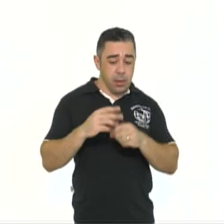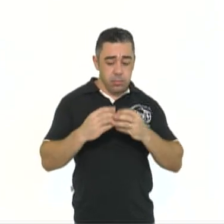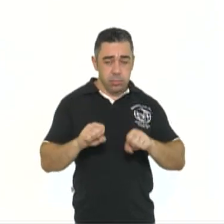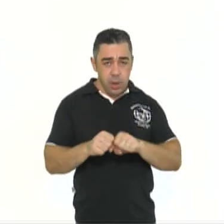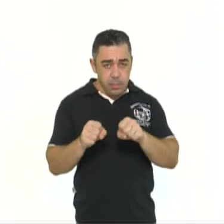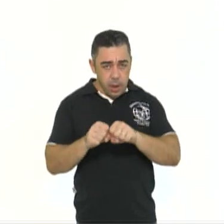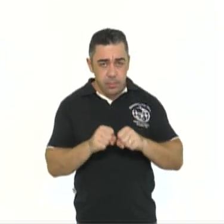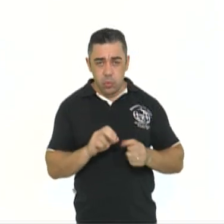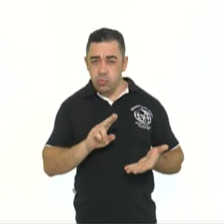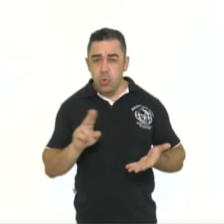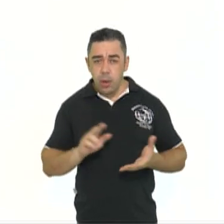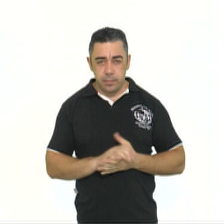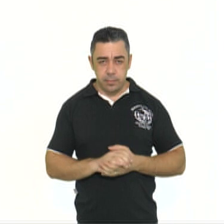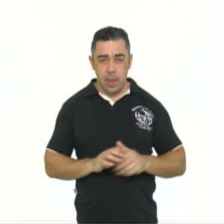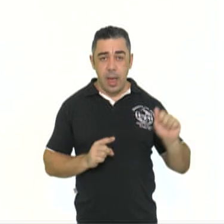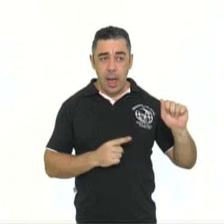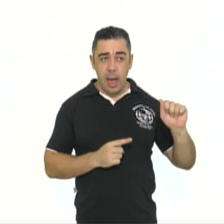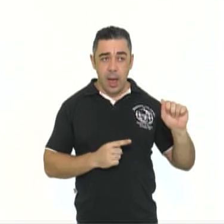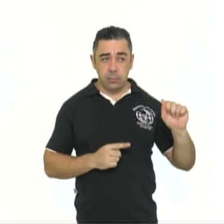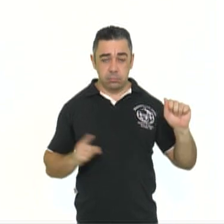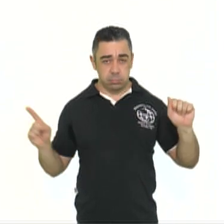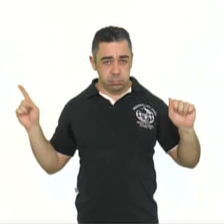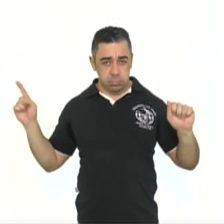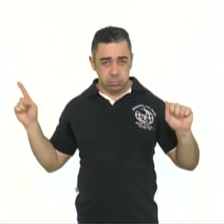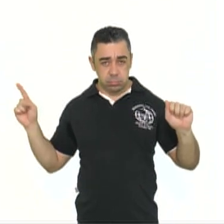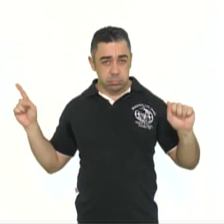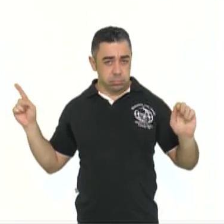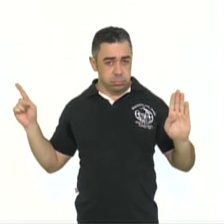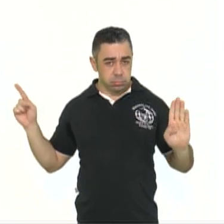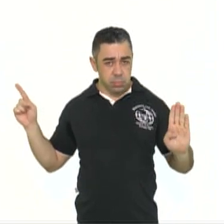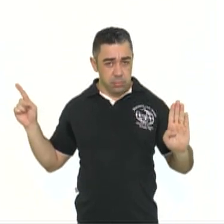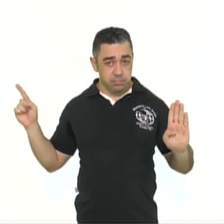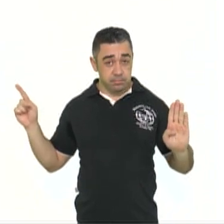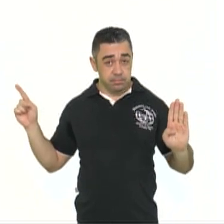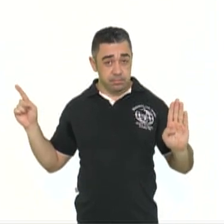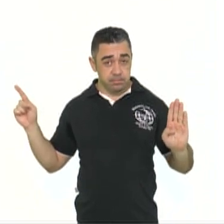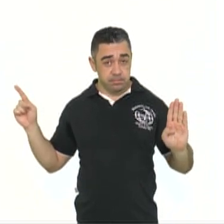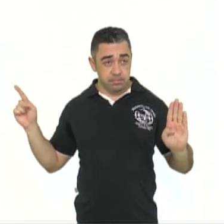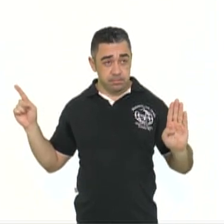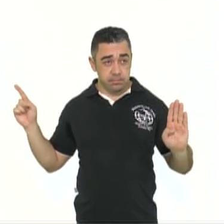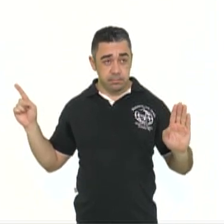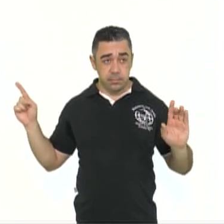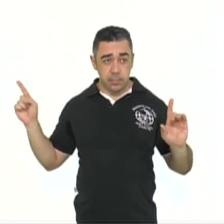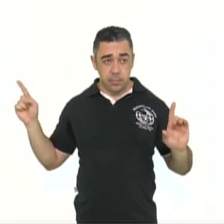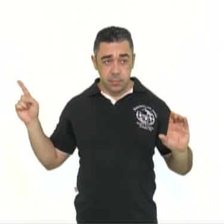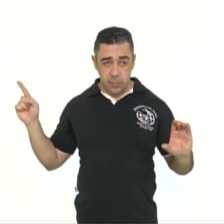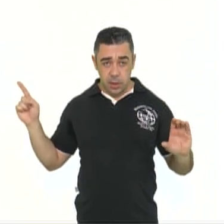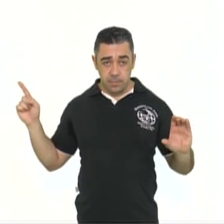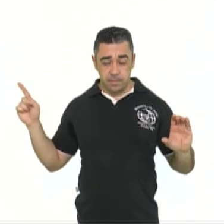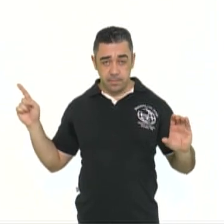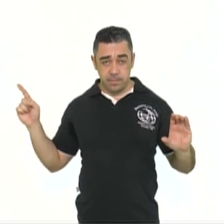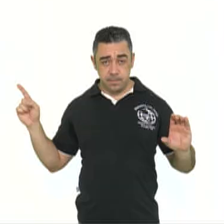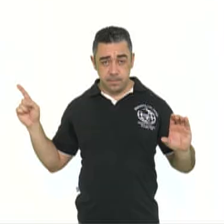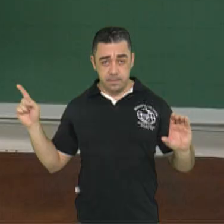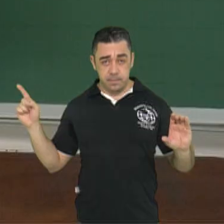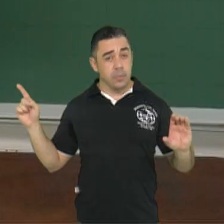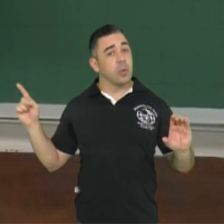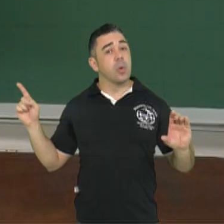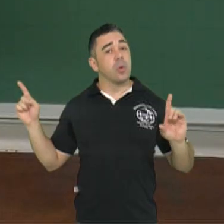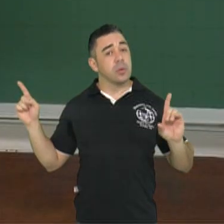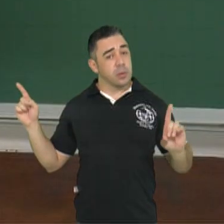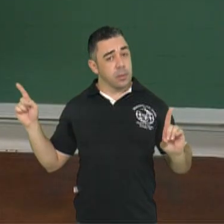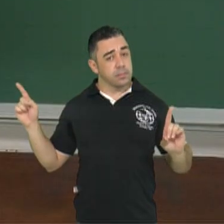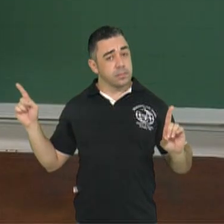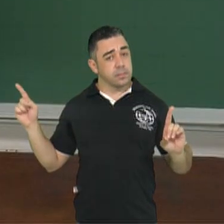formação dos solos? Letra A, solidificação. Letra B, intemperismo. Letra C, pedogênese.